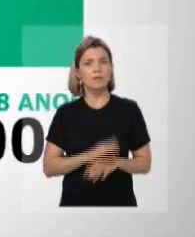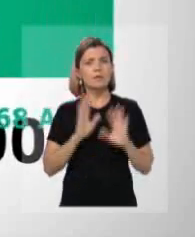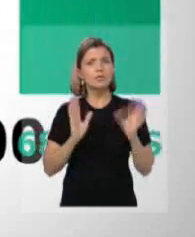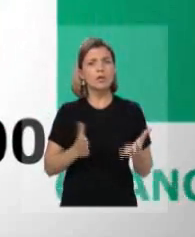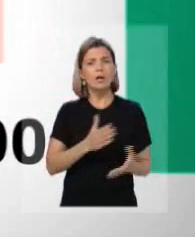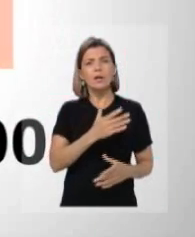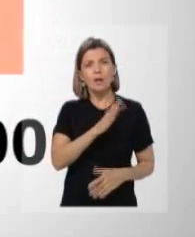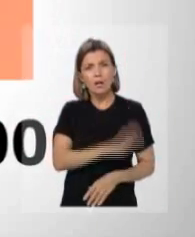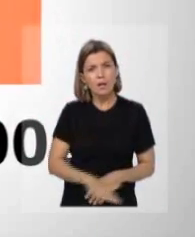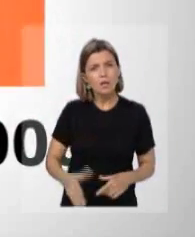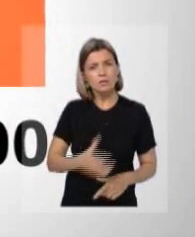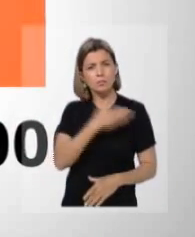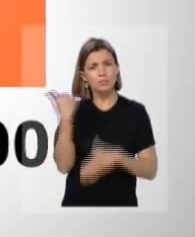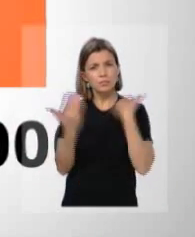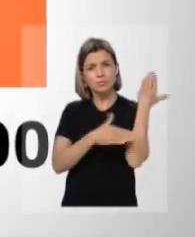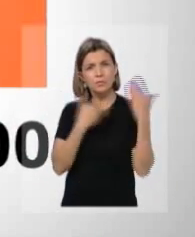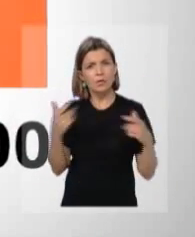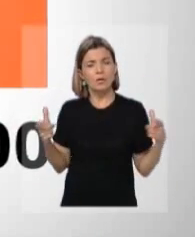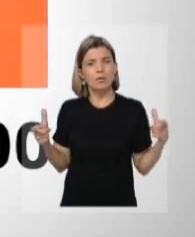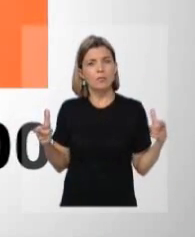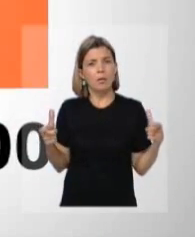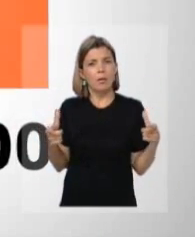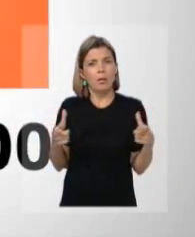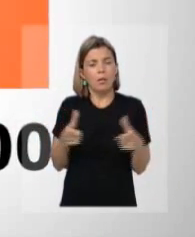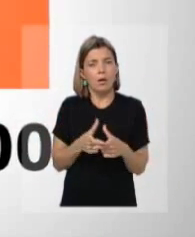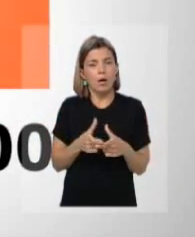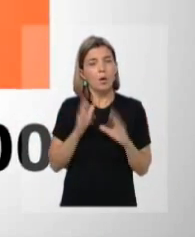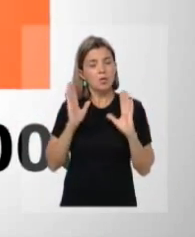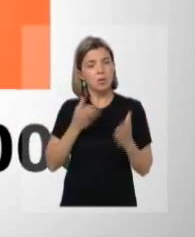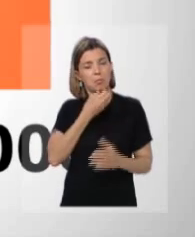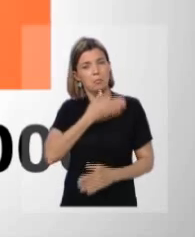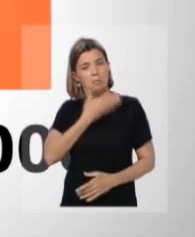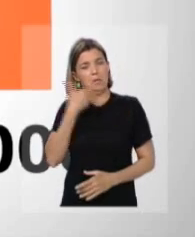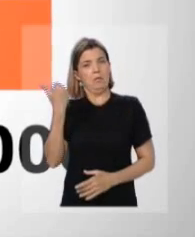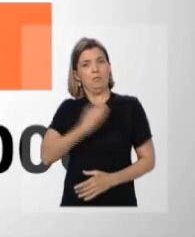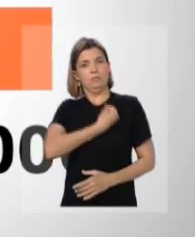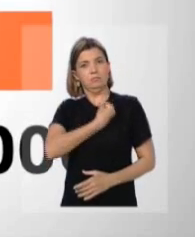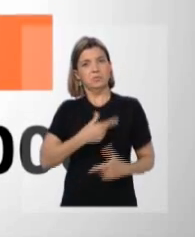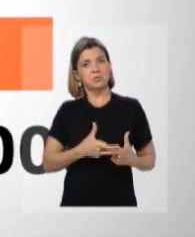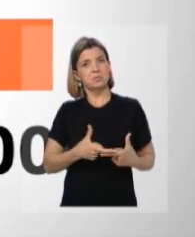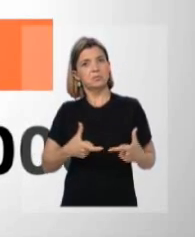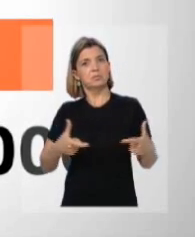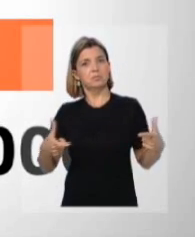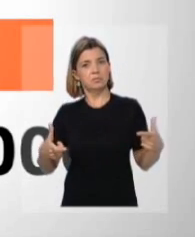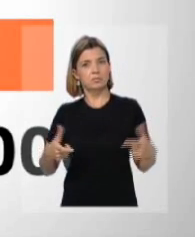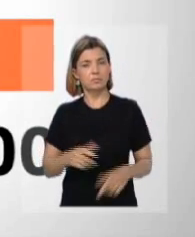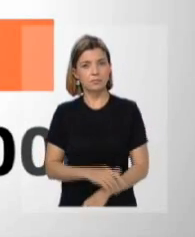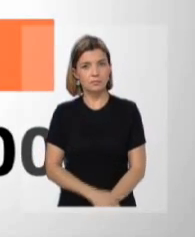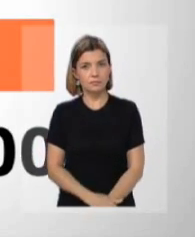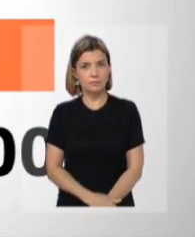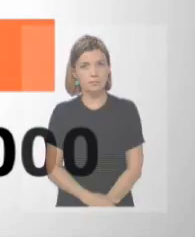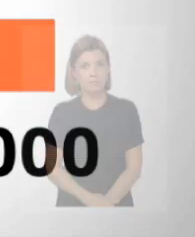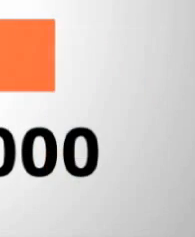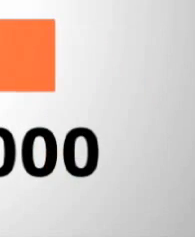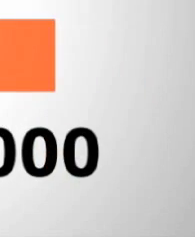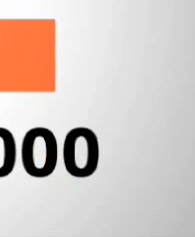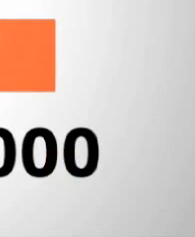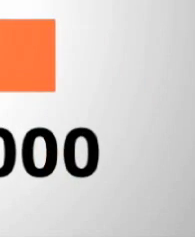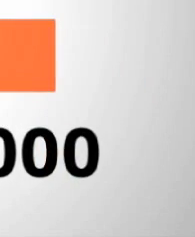Na outra ponta, houve a queda da mortalidade infantil, que caiu 76% no mesmo período.